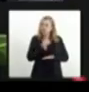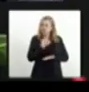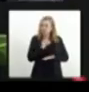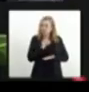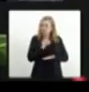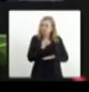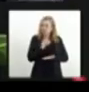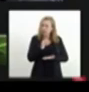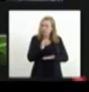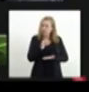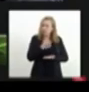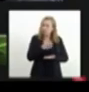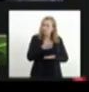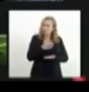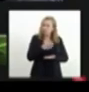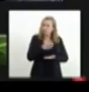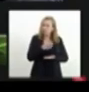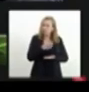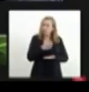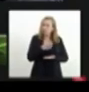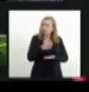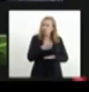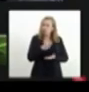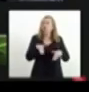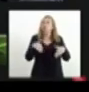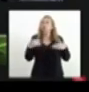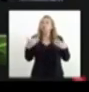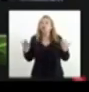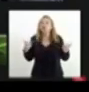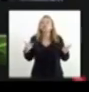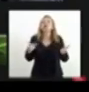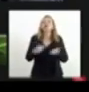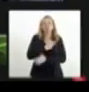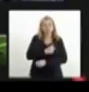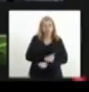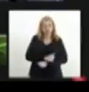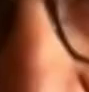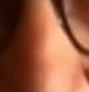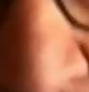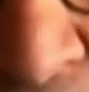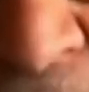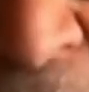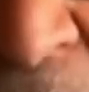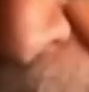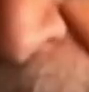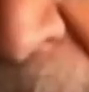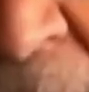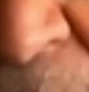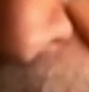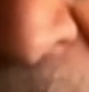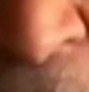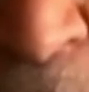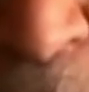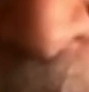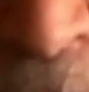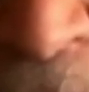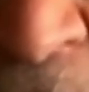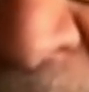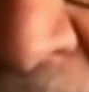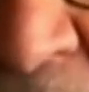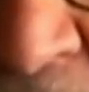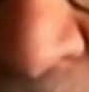Nesta segunda-feira, a CPI, que investiga a queda de arrecadação do Estado, votou a prorrogação do prazo